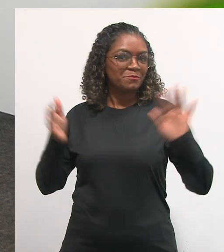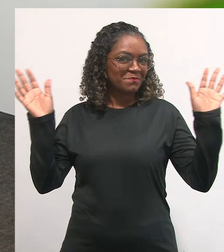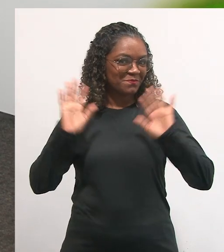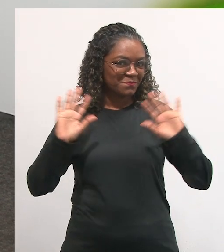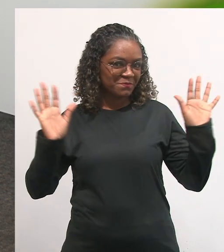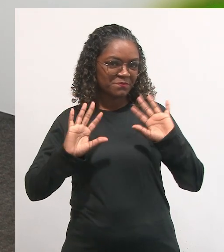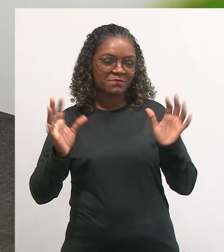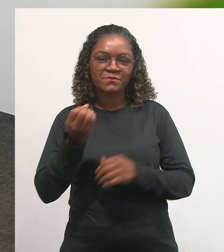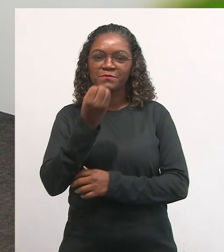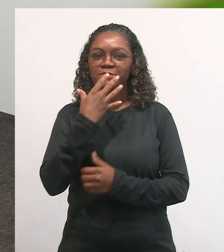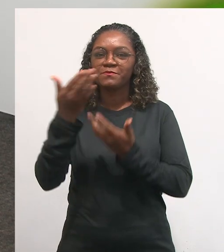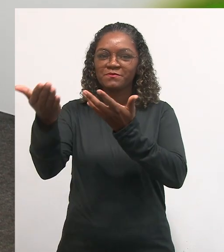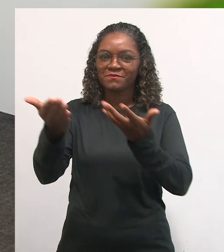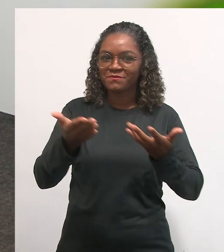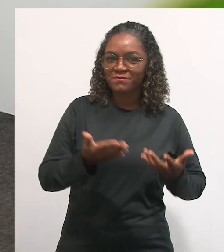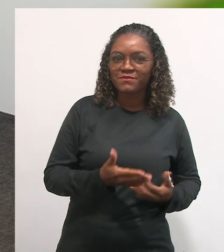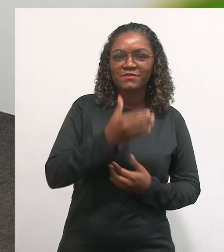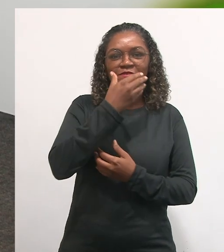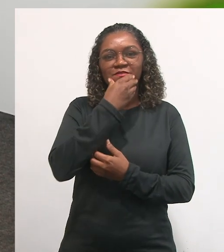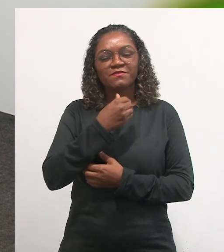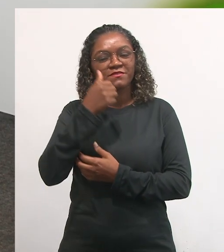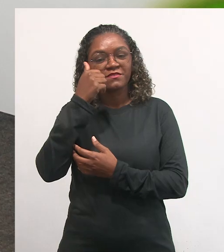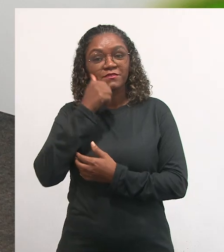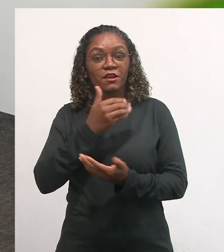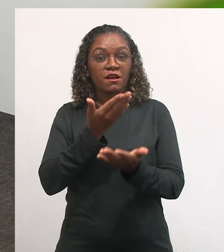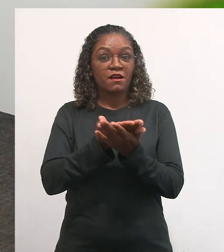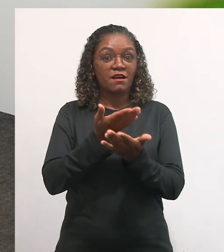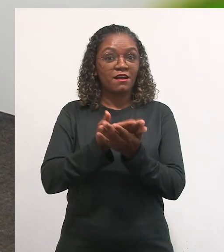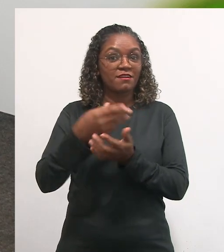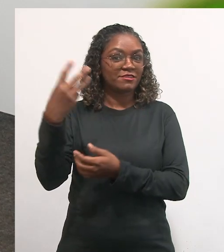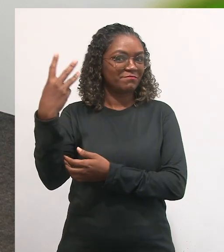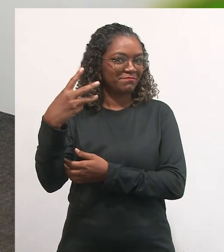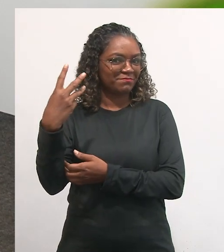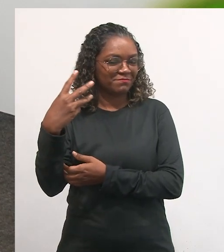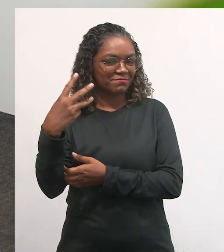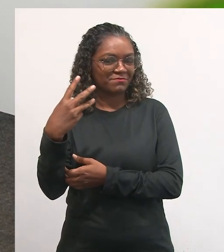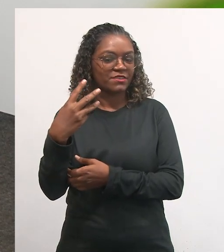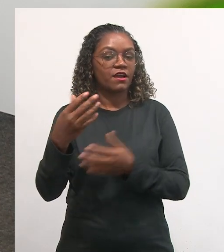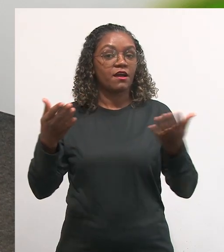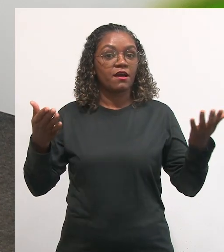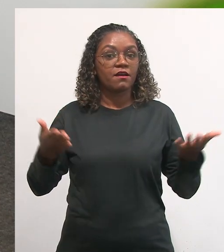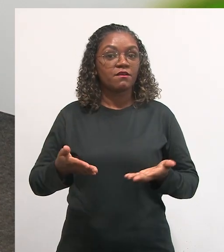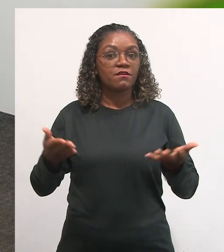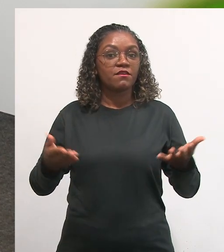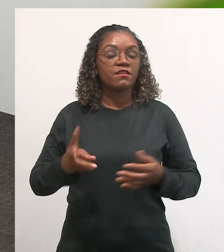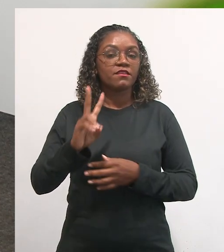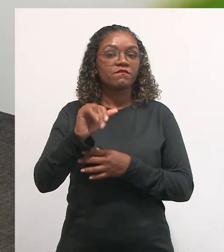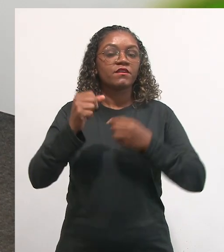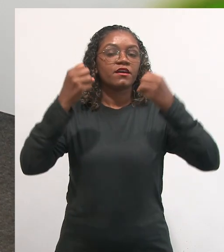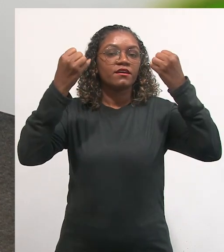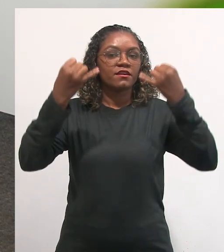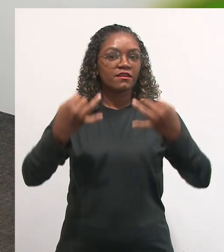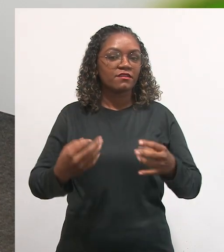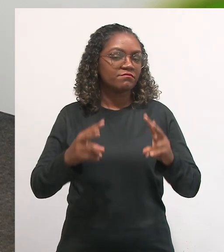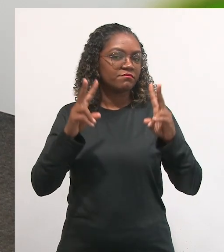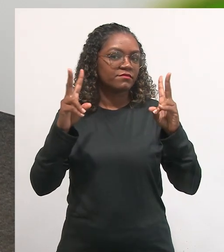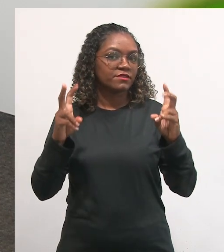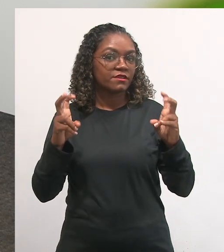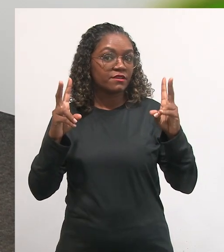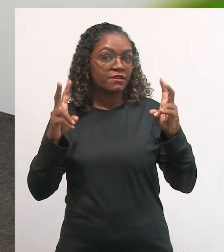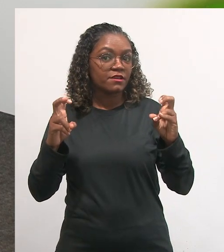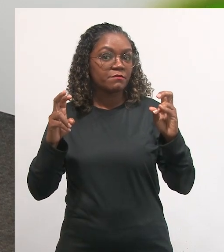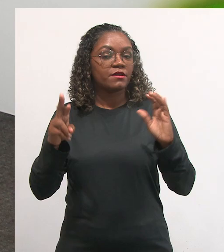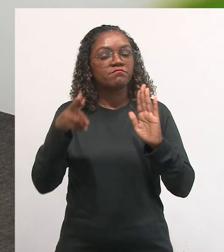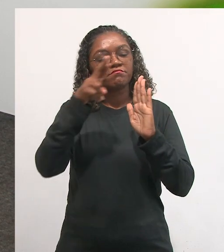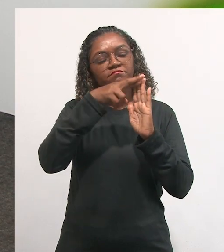Olá seja muito bem-vindo muito bem-vinda na nossa aula número três Nesta aula nós iremos conversar sobre normas e padronização